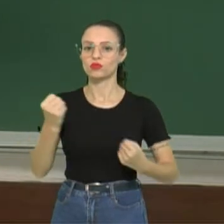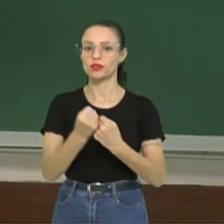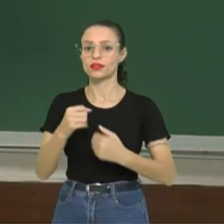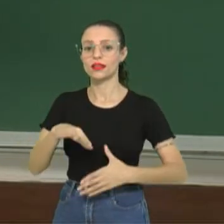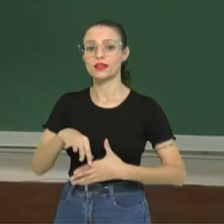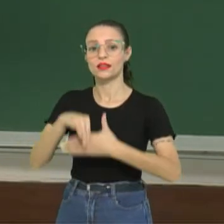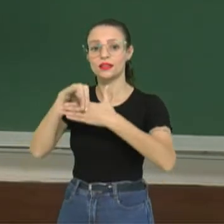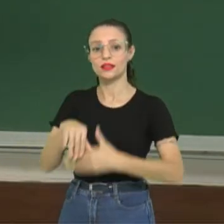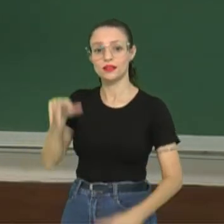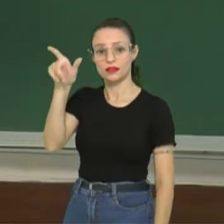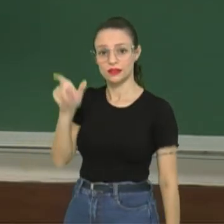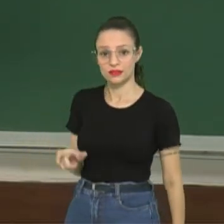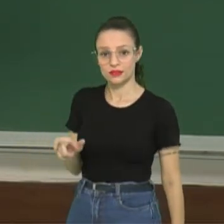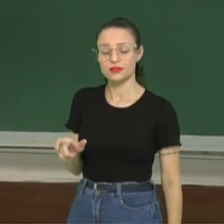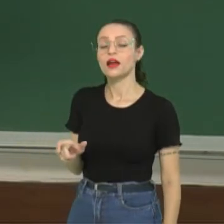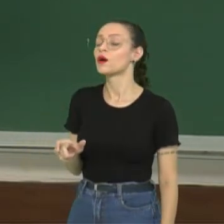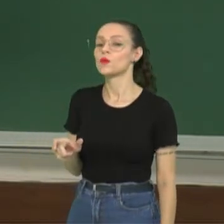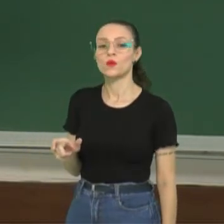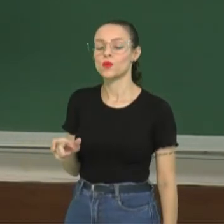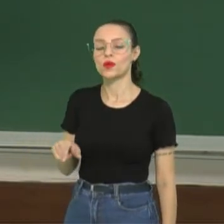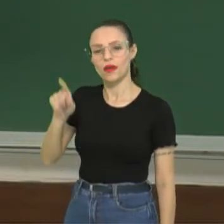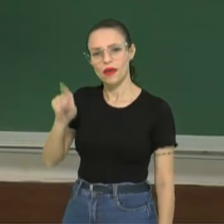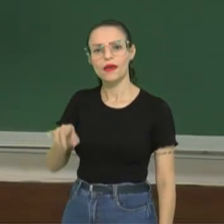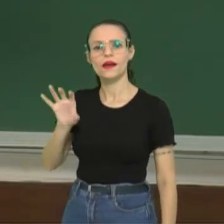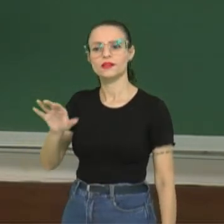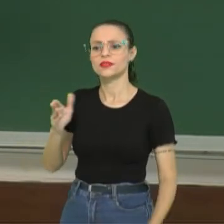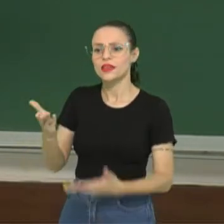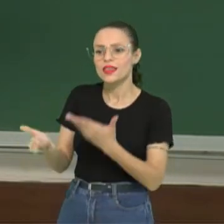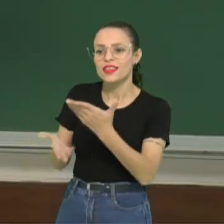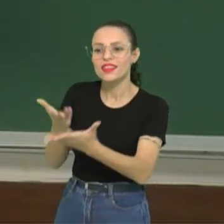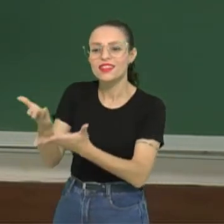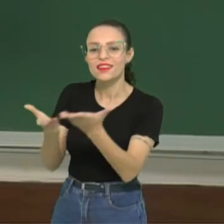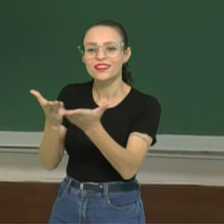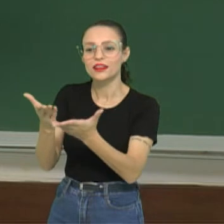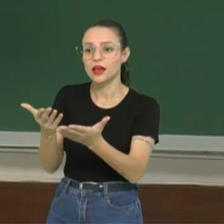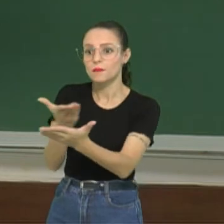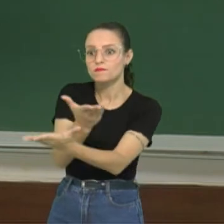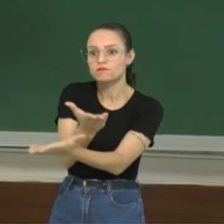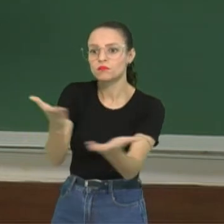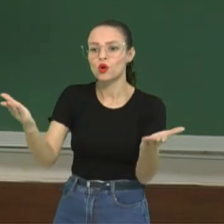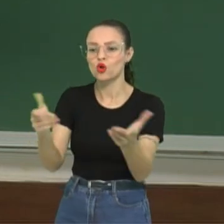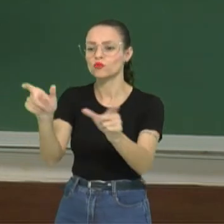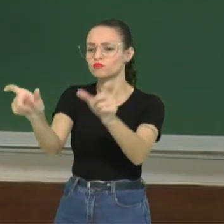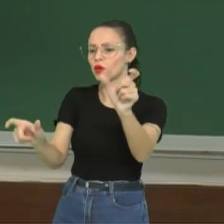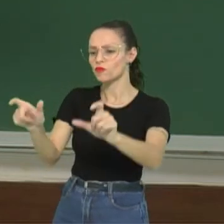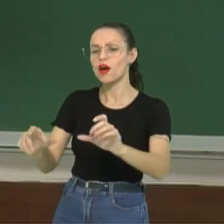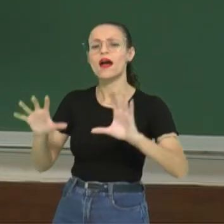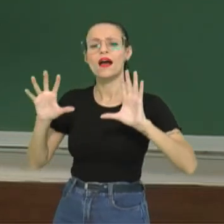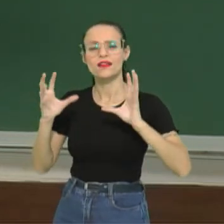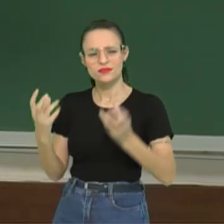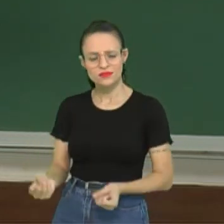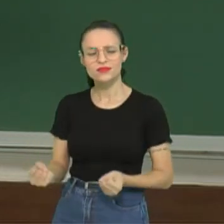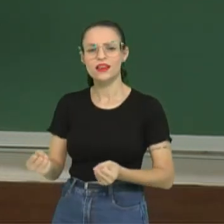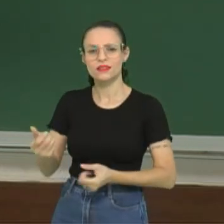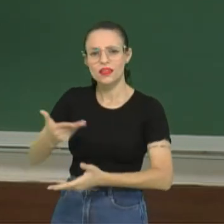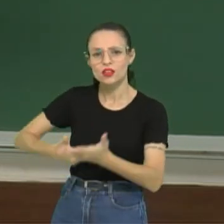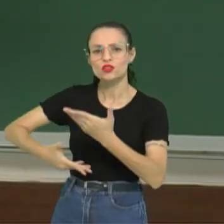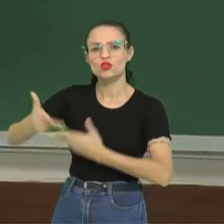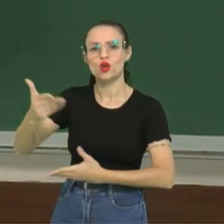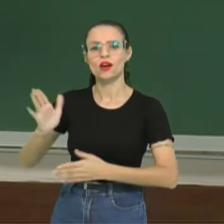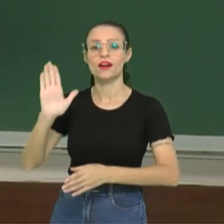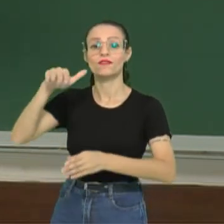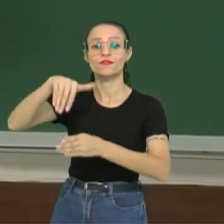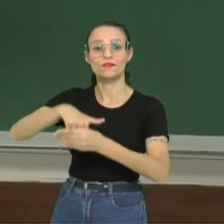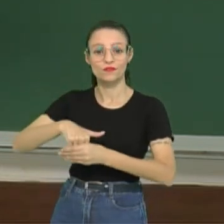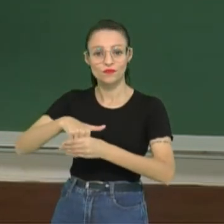liderança ela se baseia justamente nessa clientela cria-se uma clientela ali disposta a trocar a sua